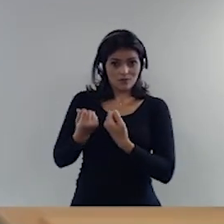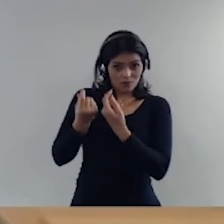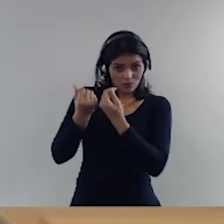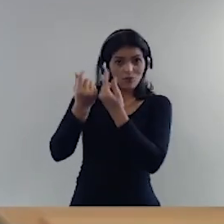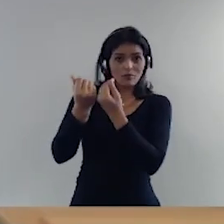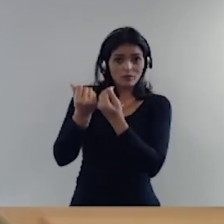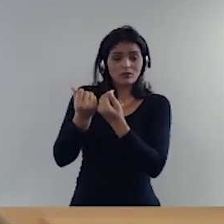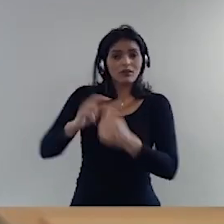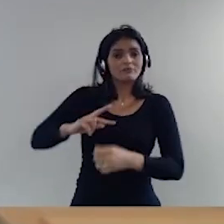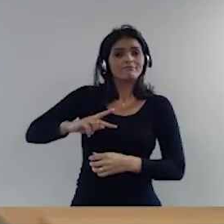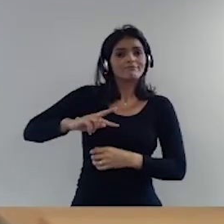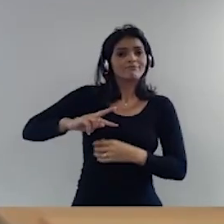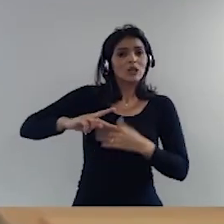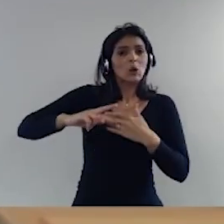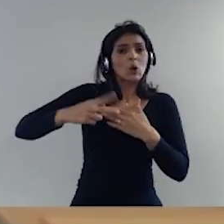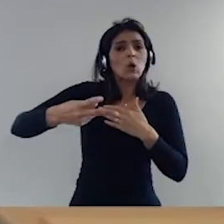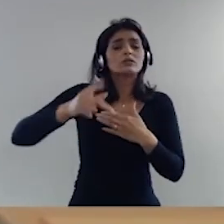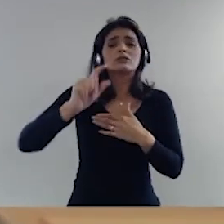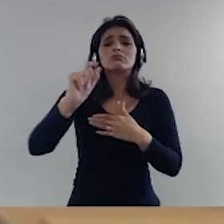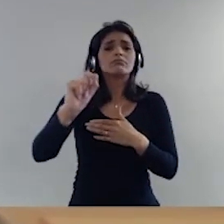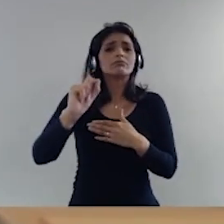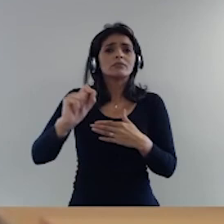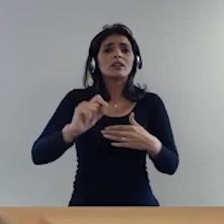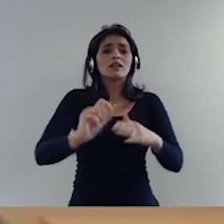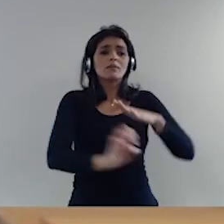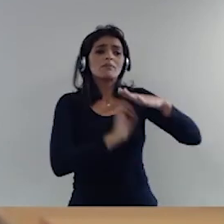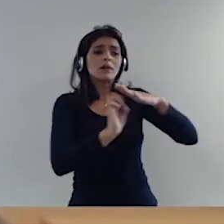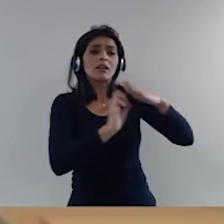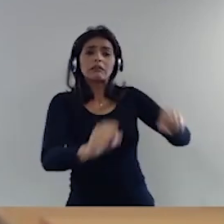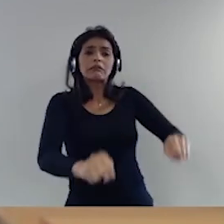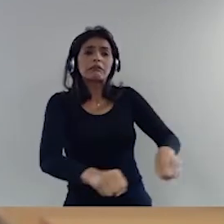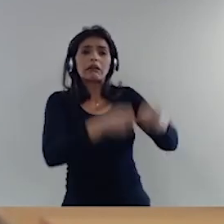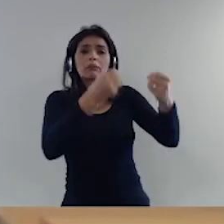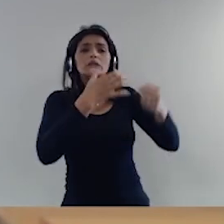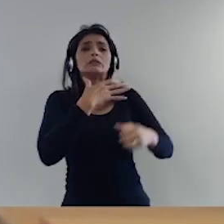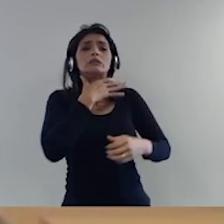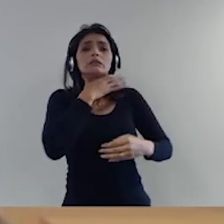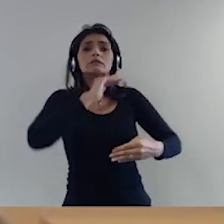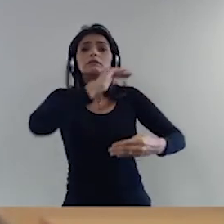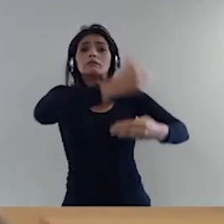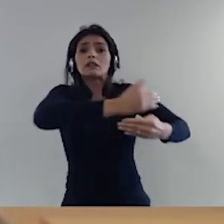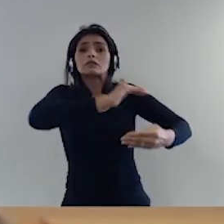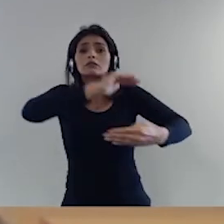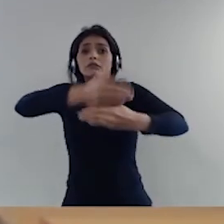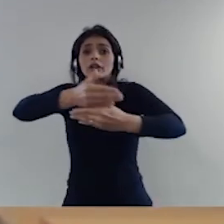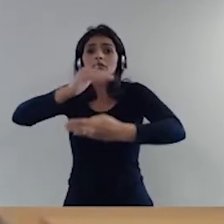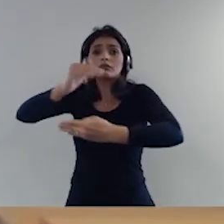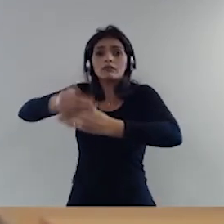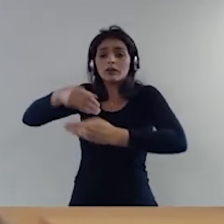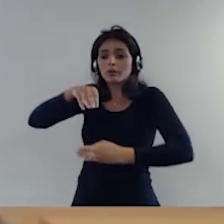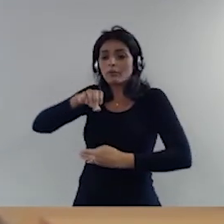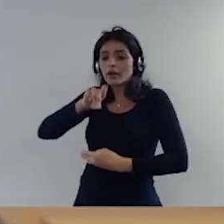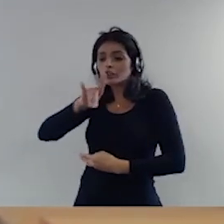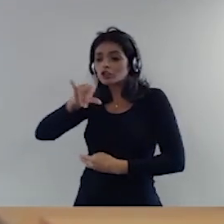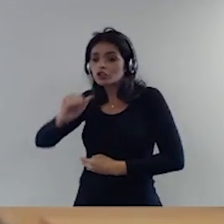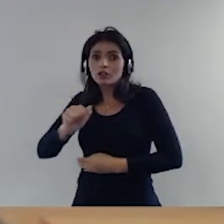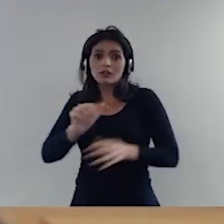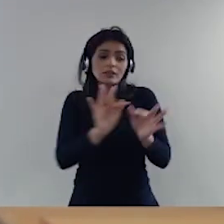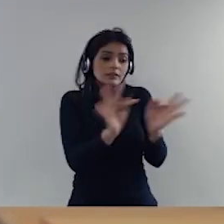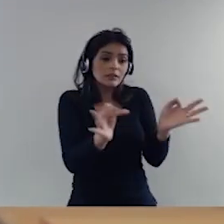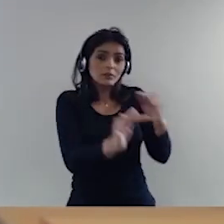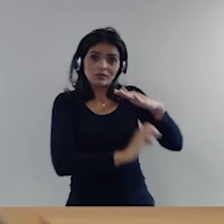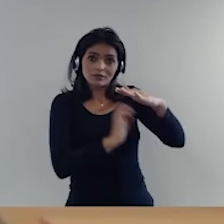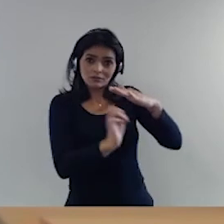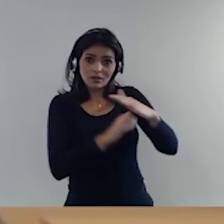a consequente quebradeira de empresas, inclusive e sobretudo as pequenas e médias empresas que